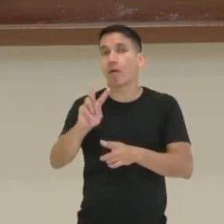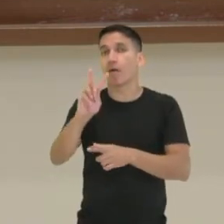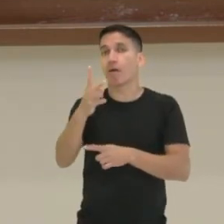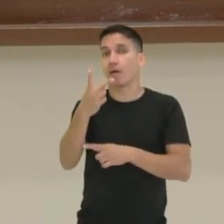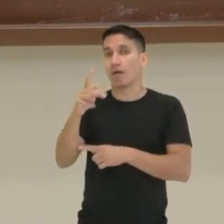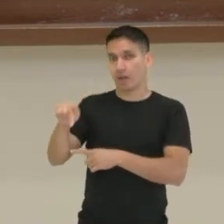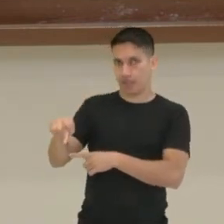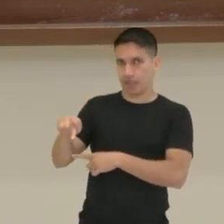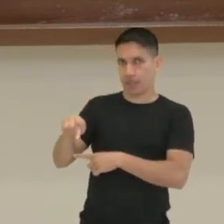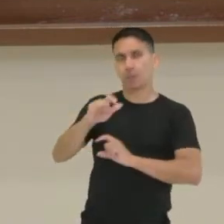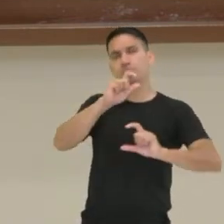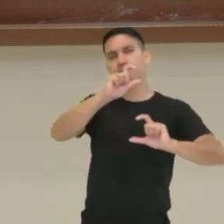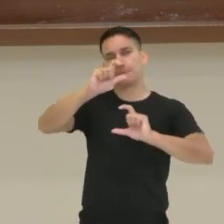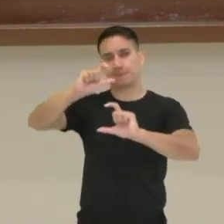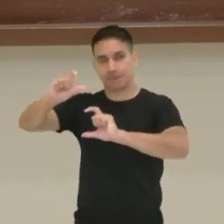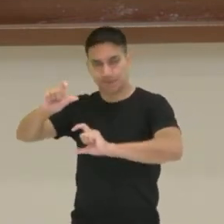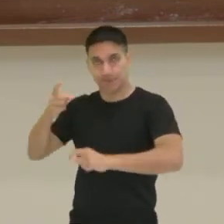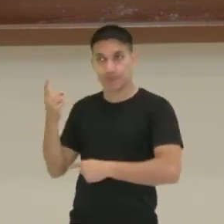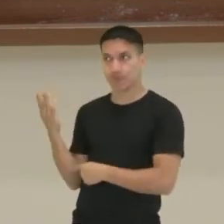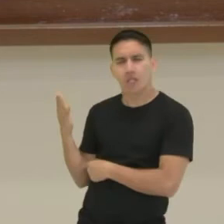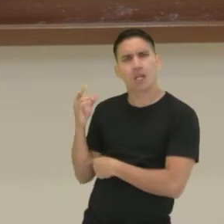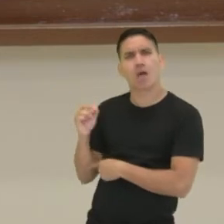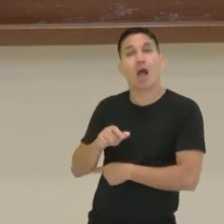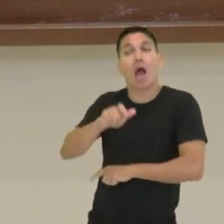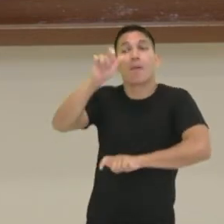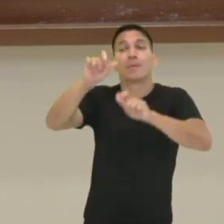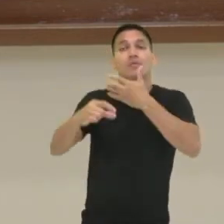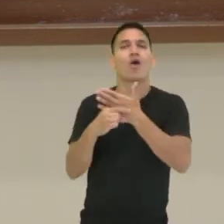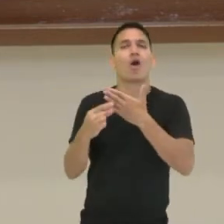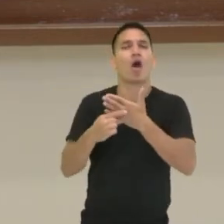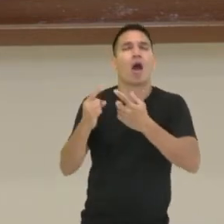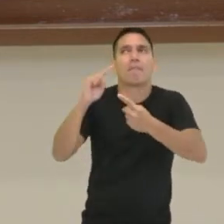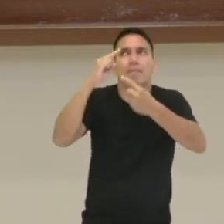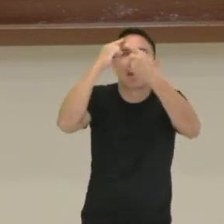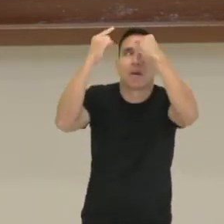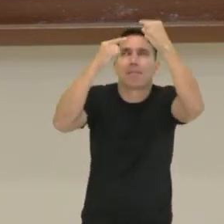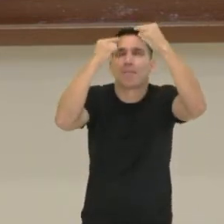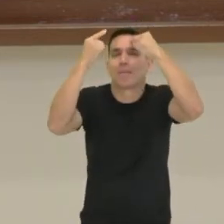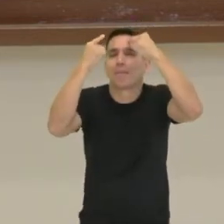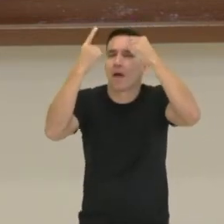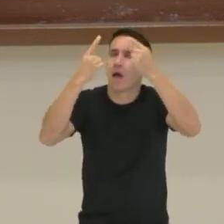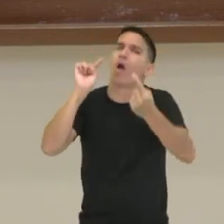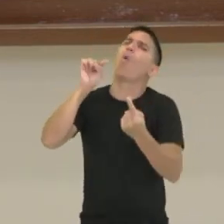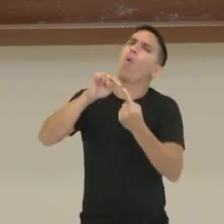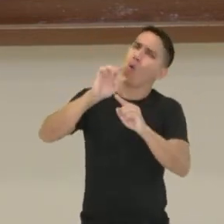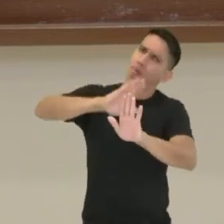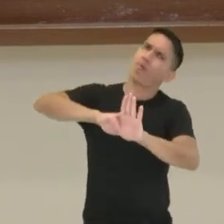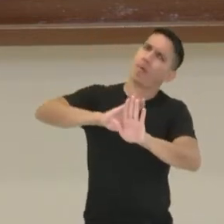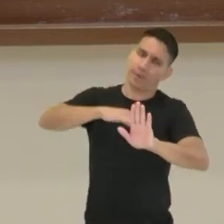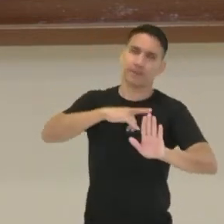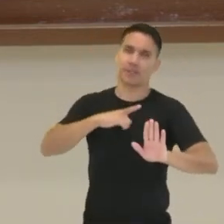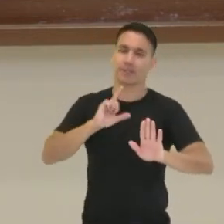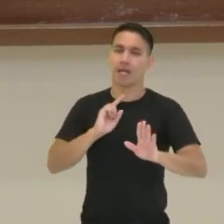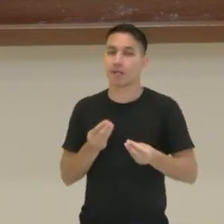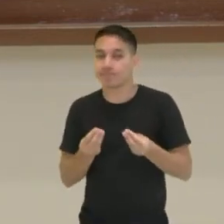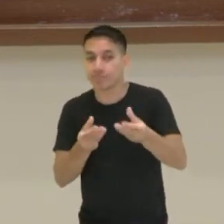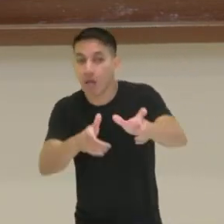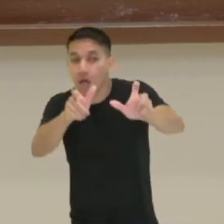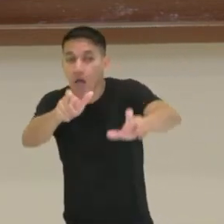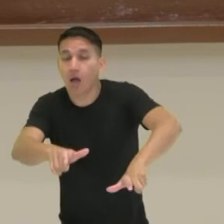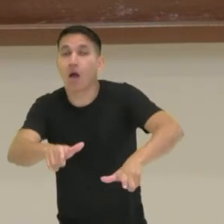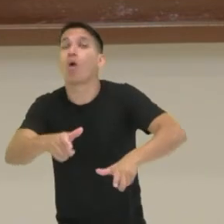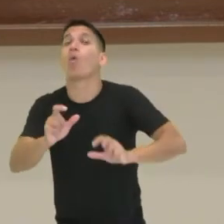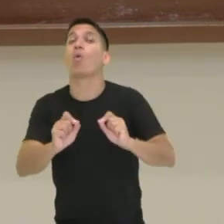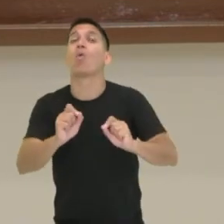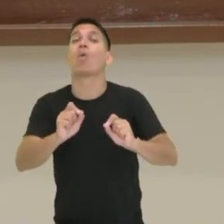ou HQs, a pessoa que elabora tem uma intencionalidade e também ela pretende se dirigir a um determinado público,